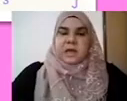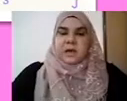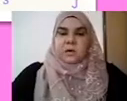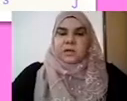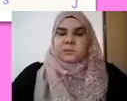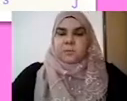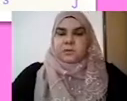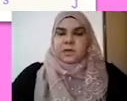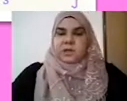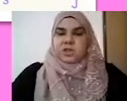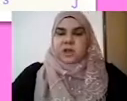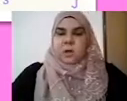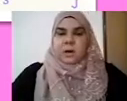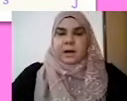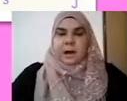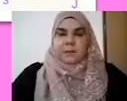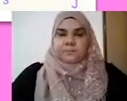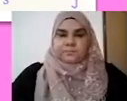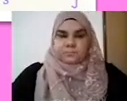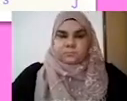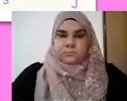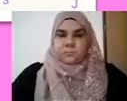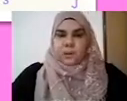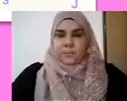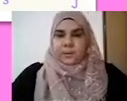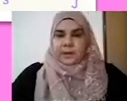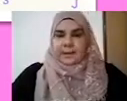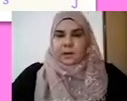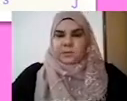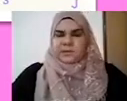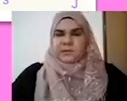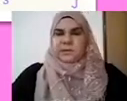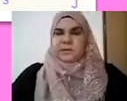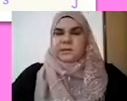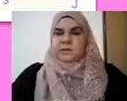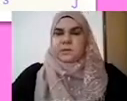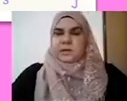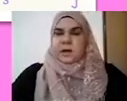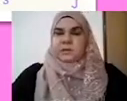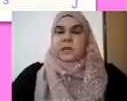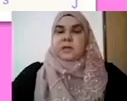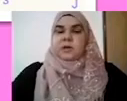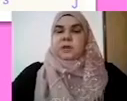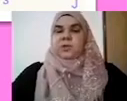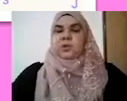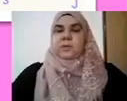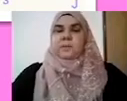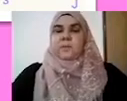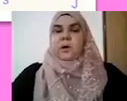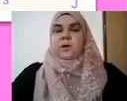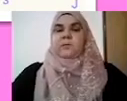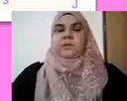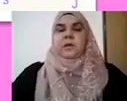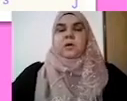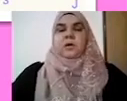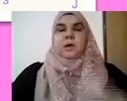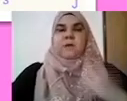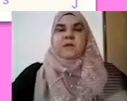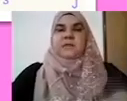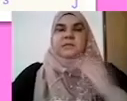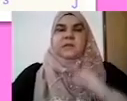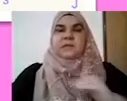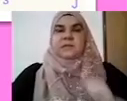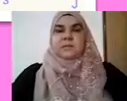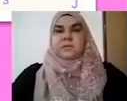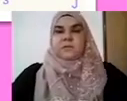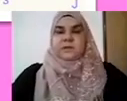C é correspondente ao K. Porque, olha lá, ó, 135 graus. Na hora de eu sobrepor, eu vou ter que colocar o